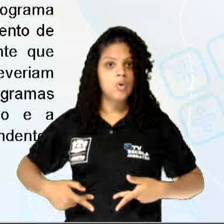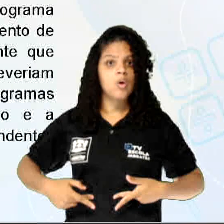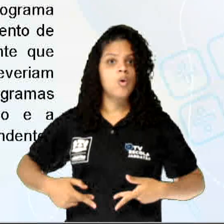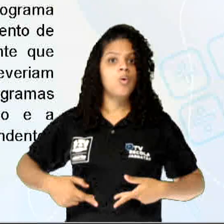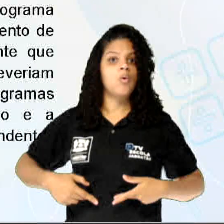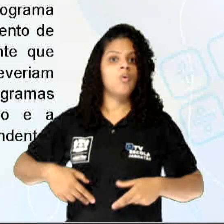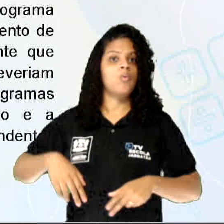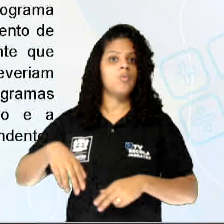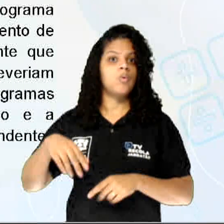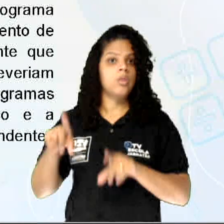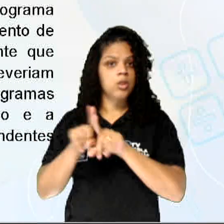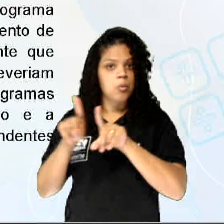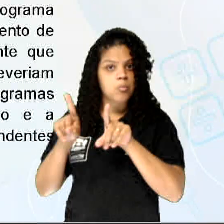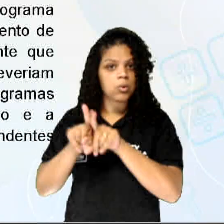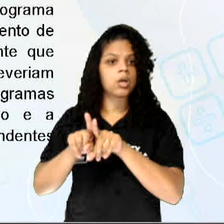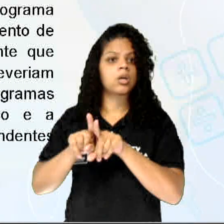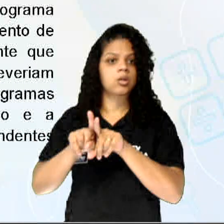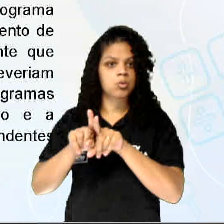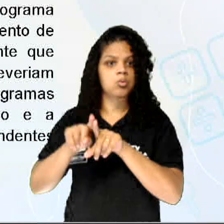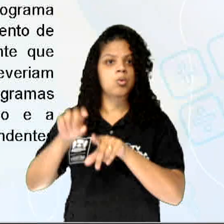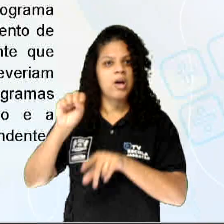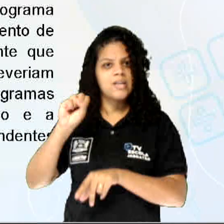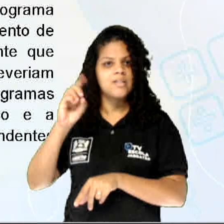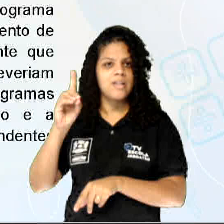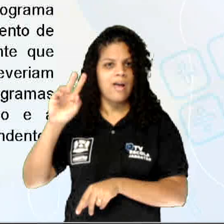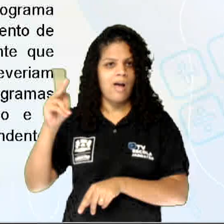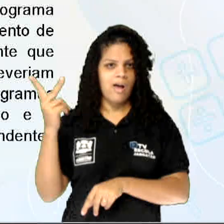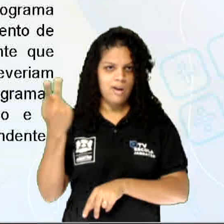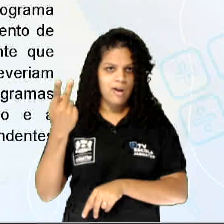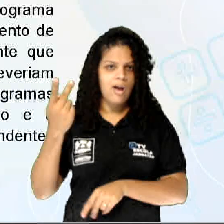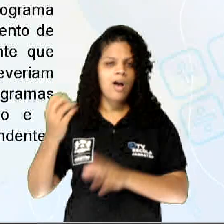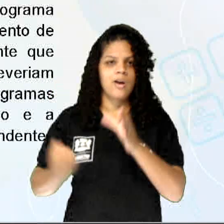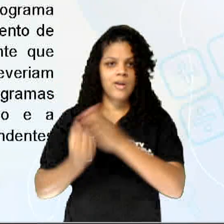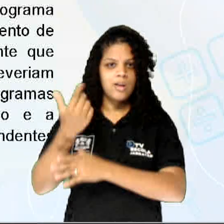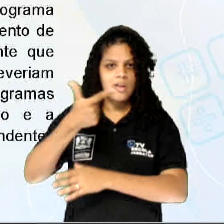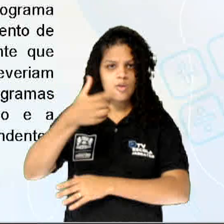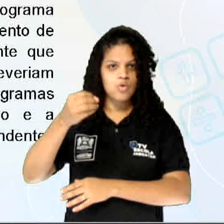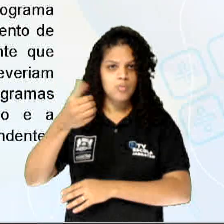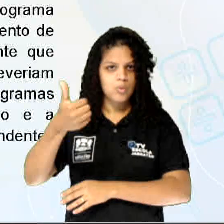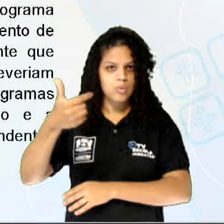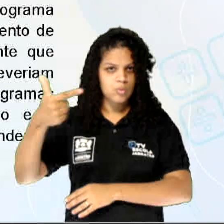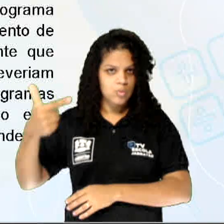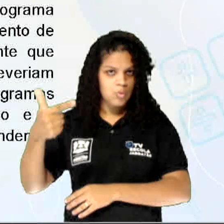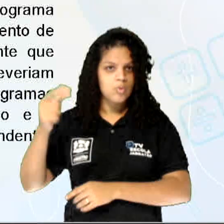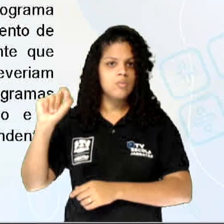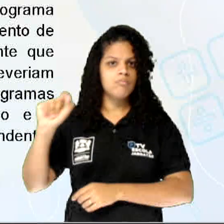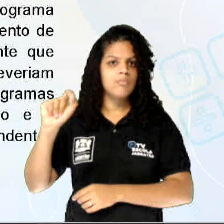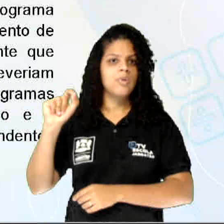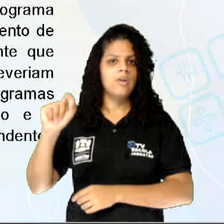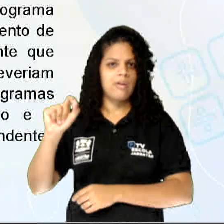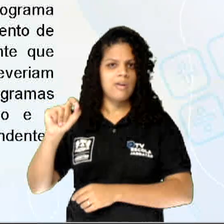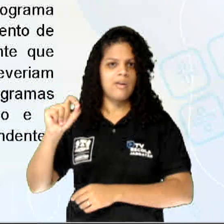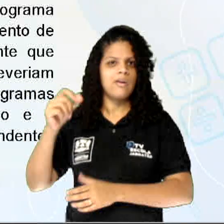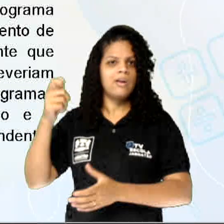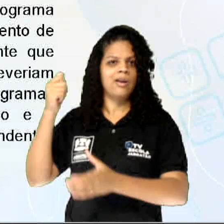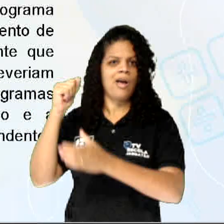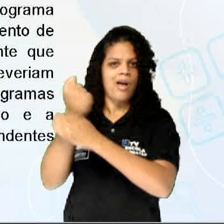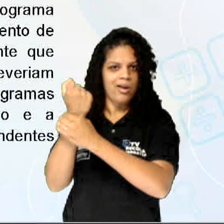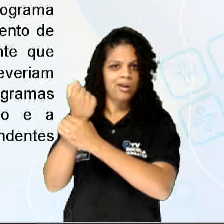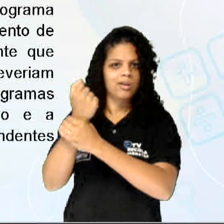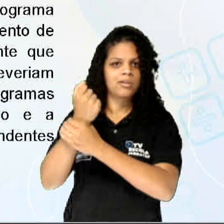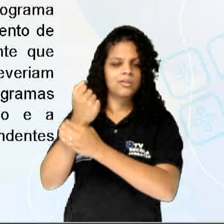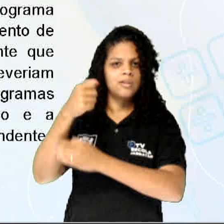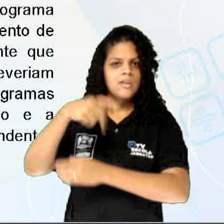Socioeducativo, programa da SDH, criado em 2012, busca garantir nacionalmente o cumprimento